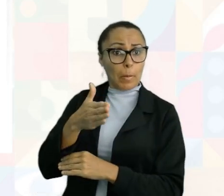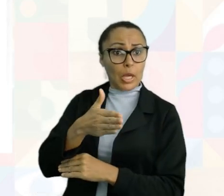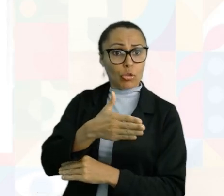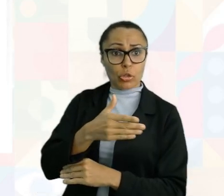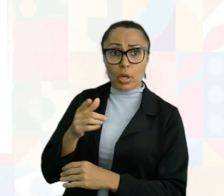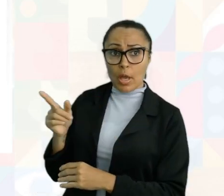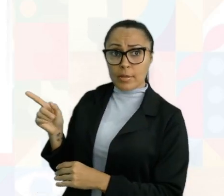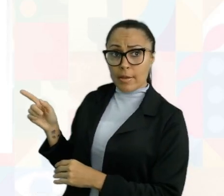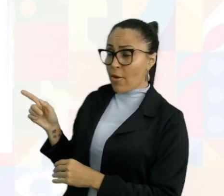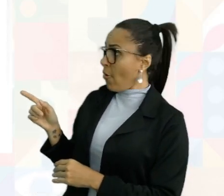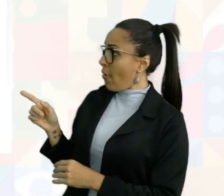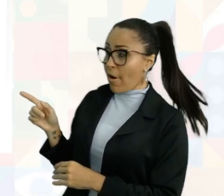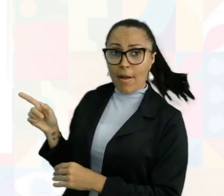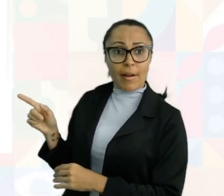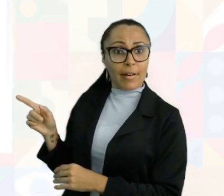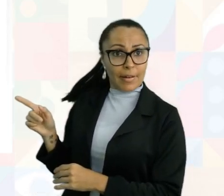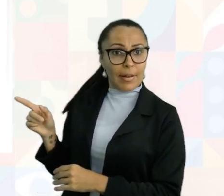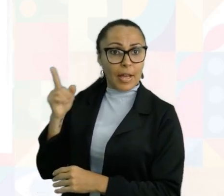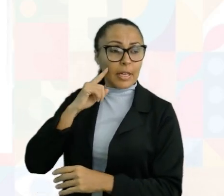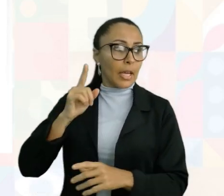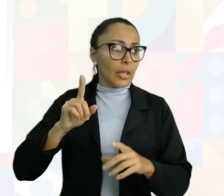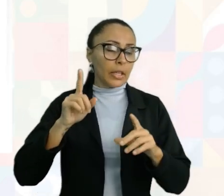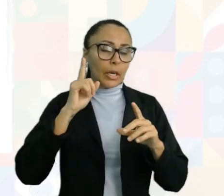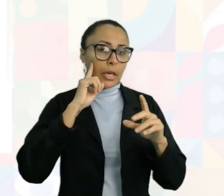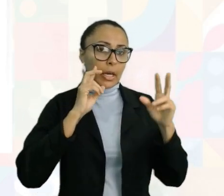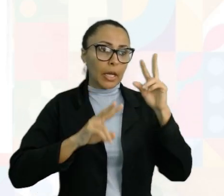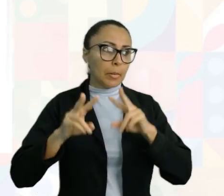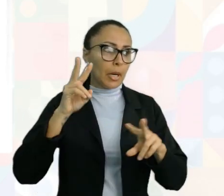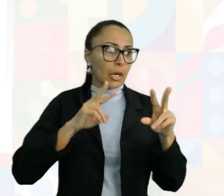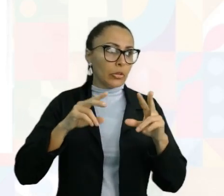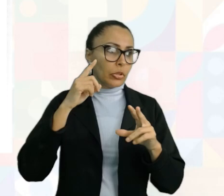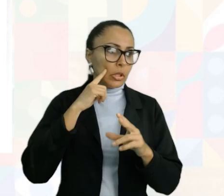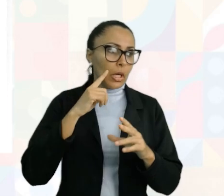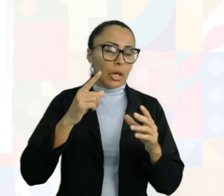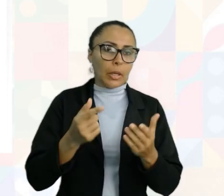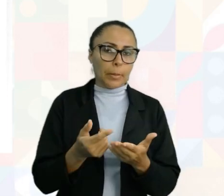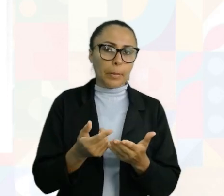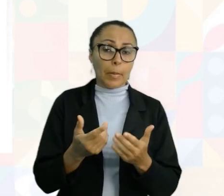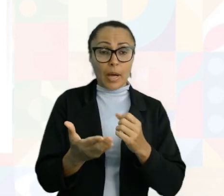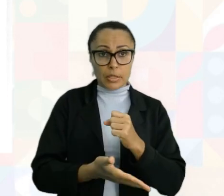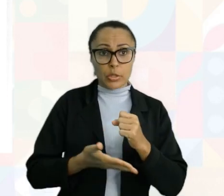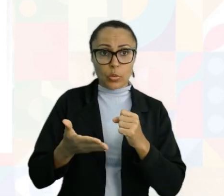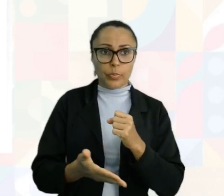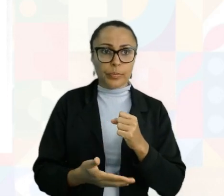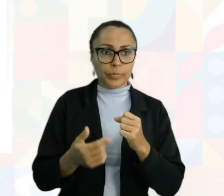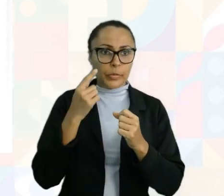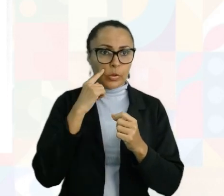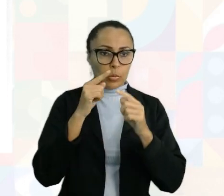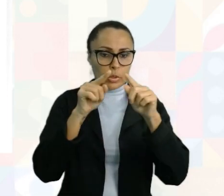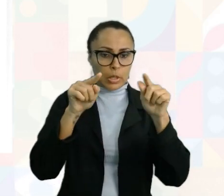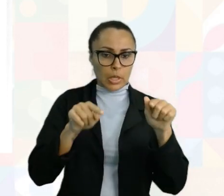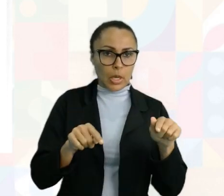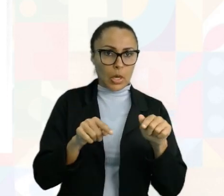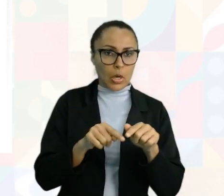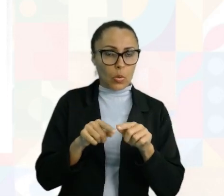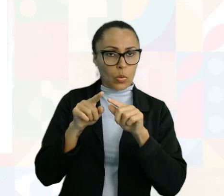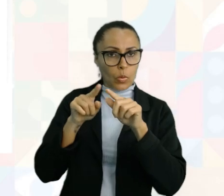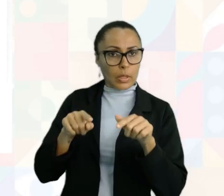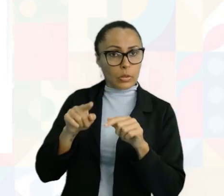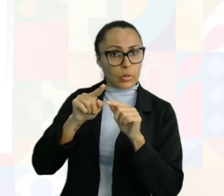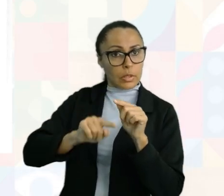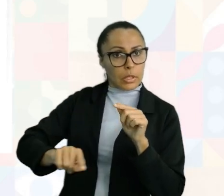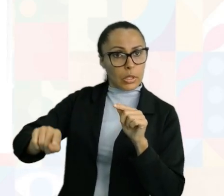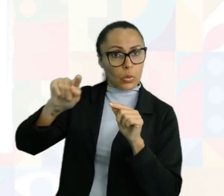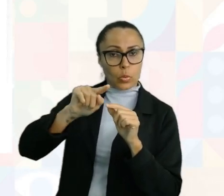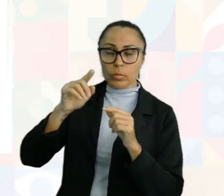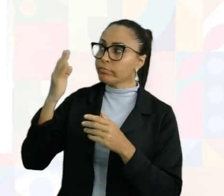Que é formado através de imagens de figuras geométricas básicas, né, como triângulos e quadrados e um círculo, né,